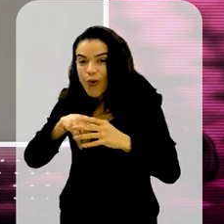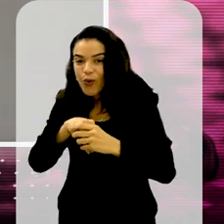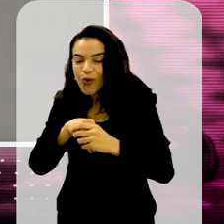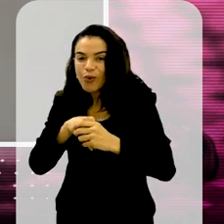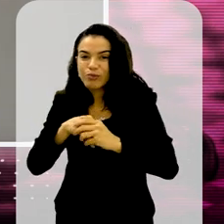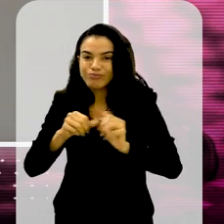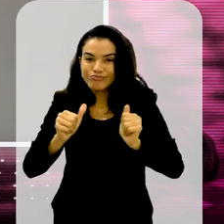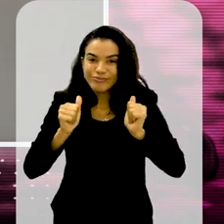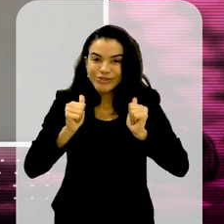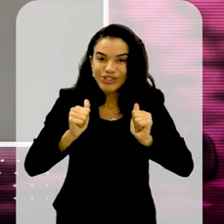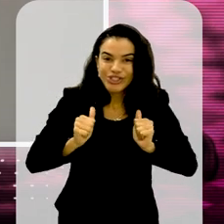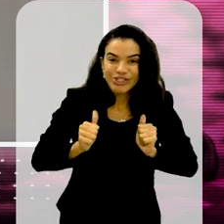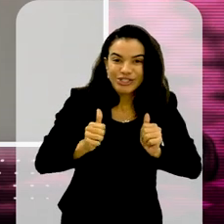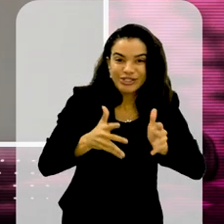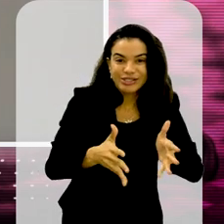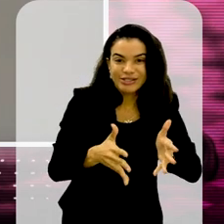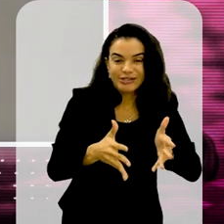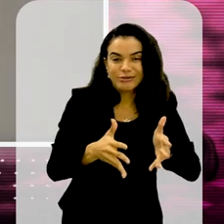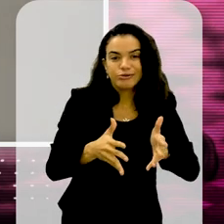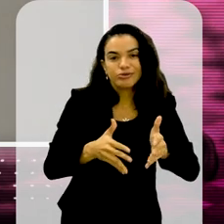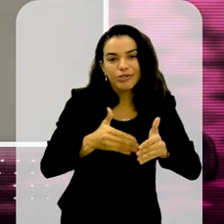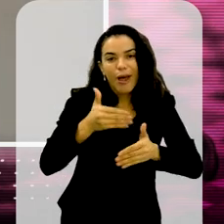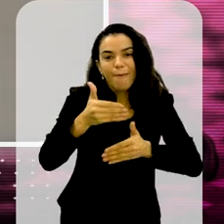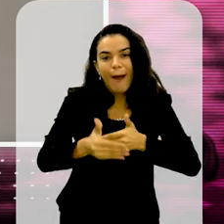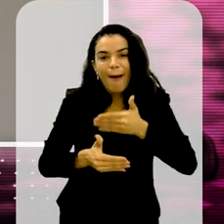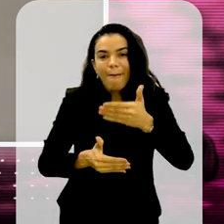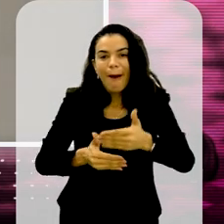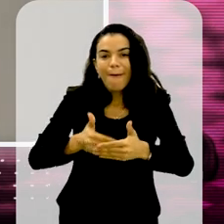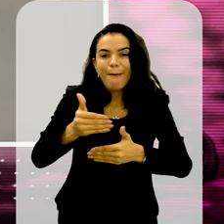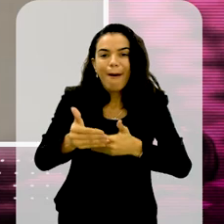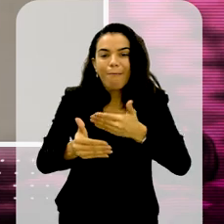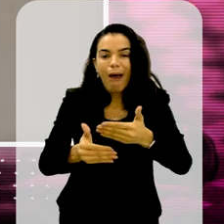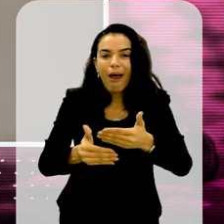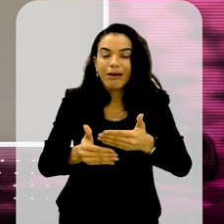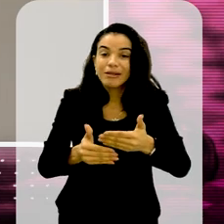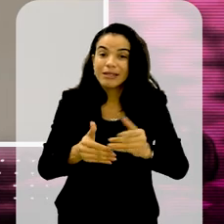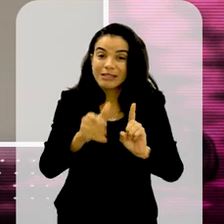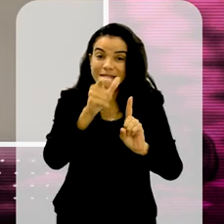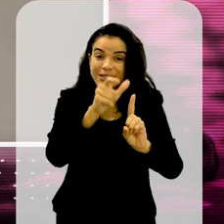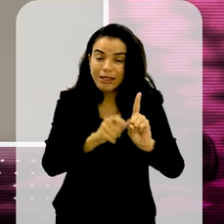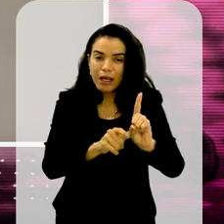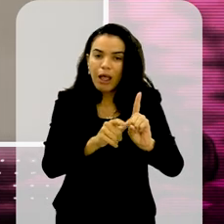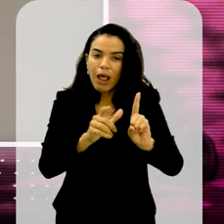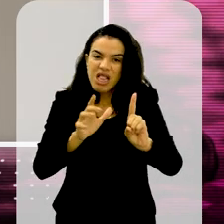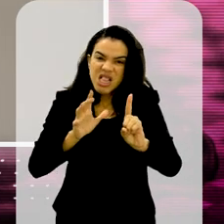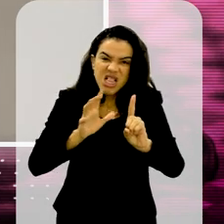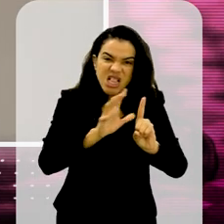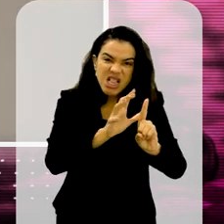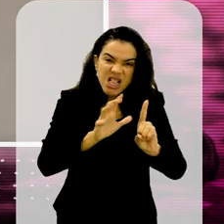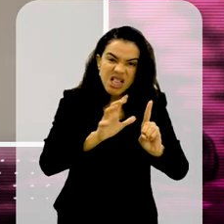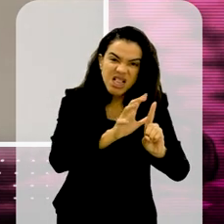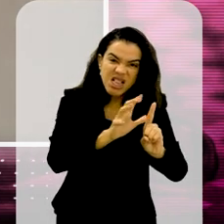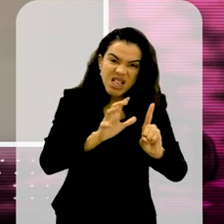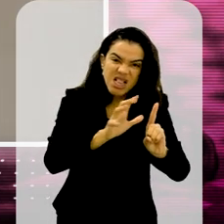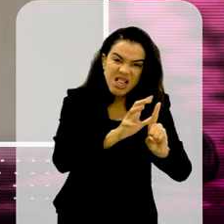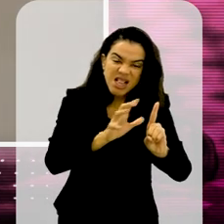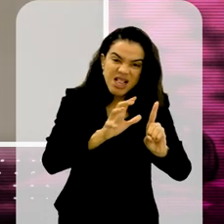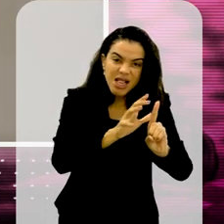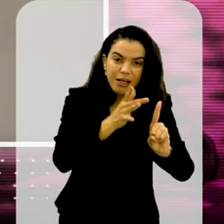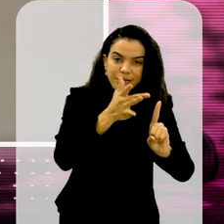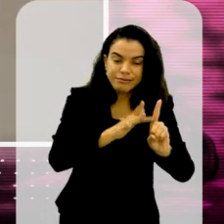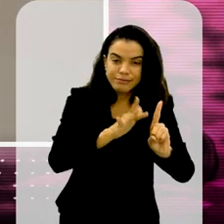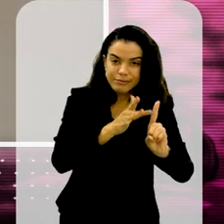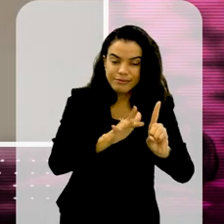condutas reiteradas que vem acontecendo ali e vão oprimindo, né? Vão cerceando a vítima. Então, o